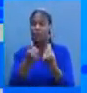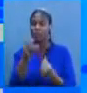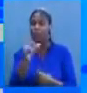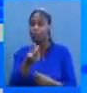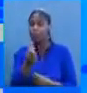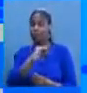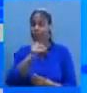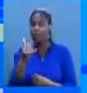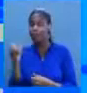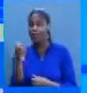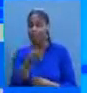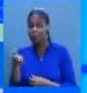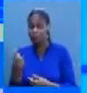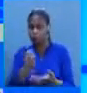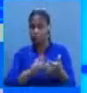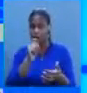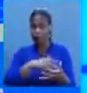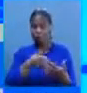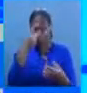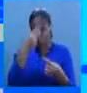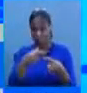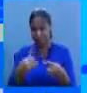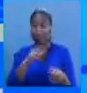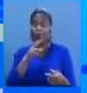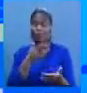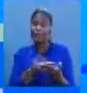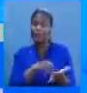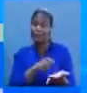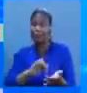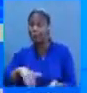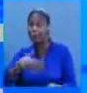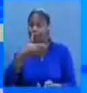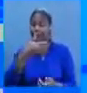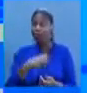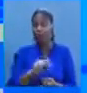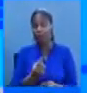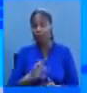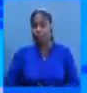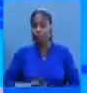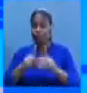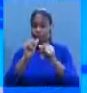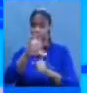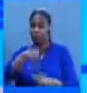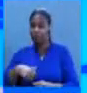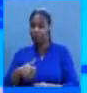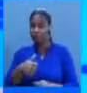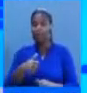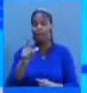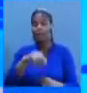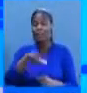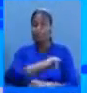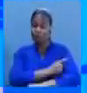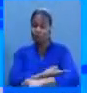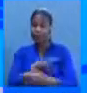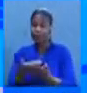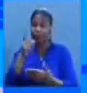20 milhões de dólares. O plano visa responder às necessidades prioritárias para o desenvolvimento do país nas áreas do empoderamento